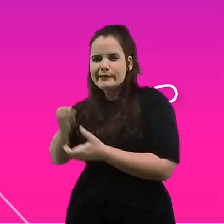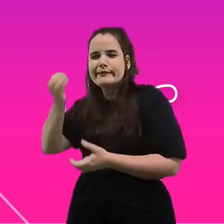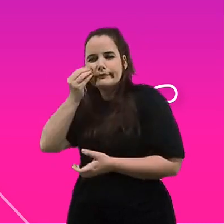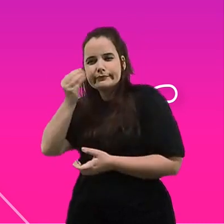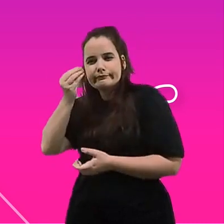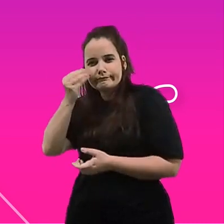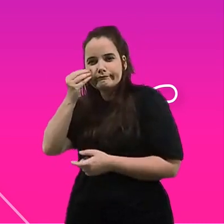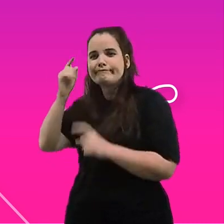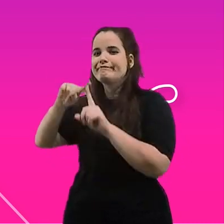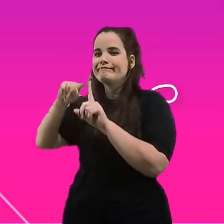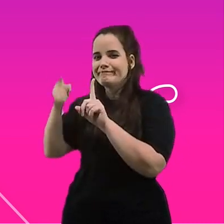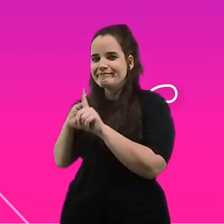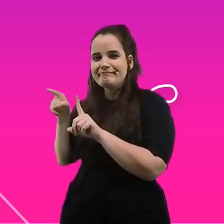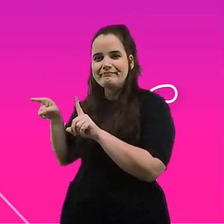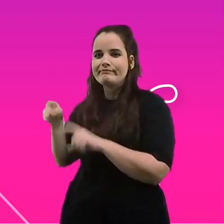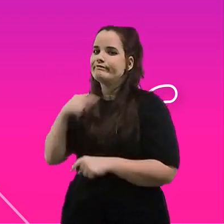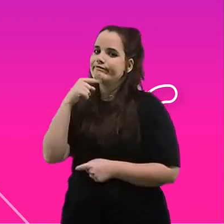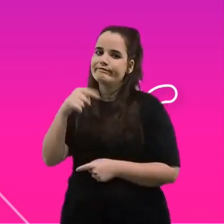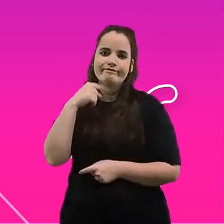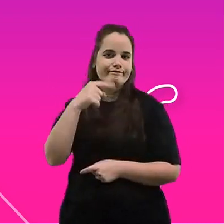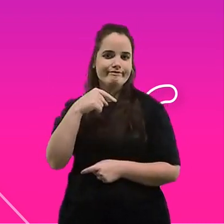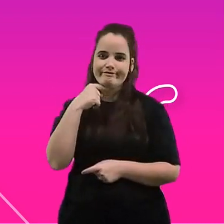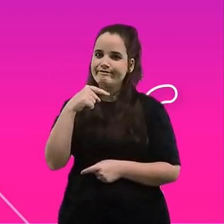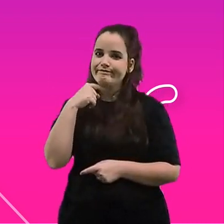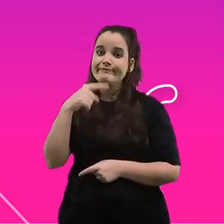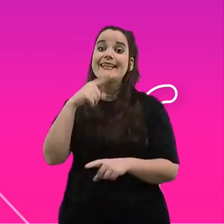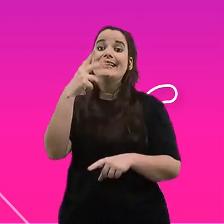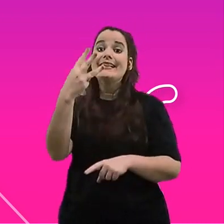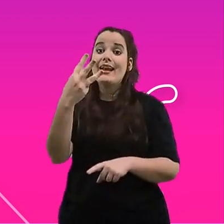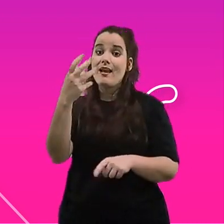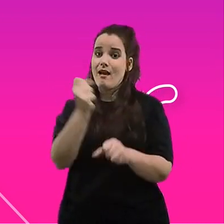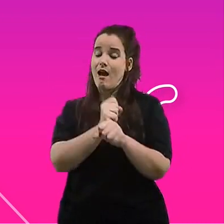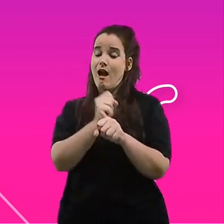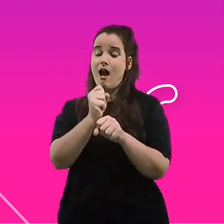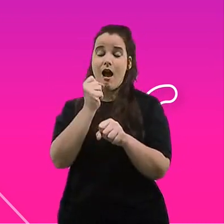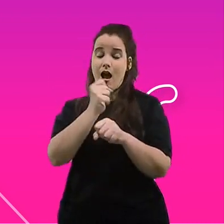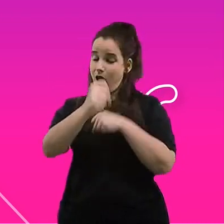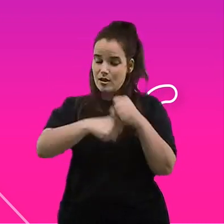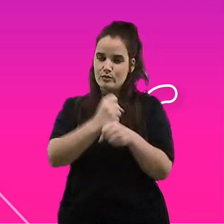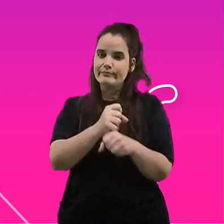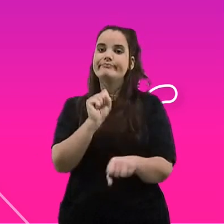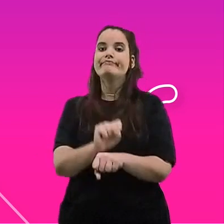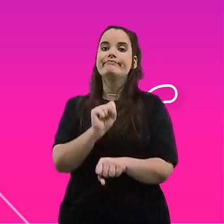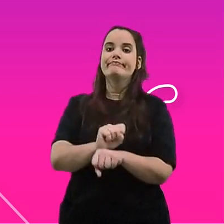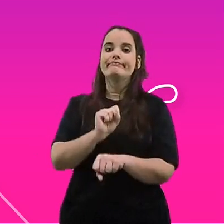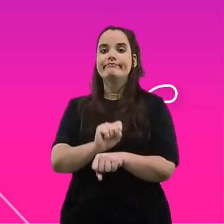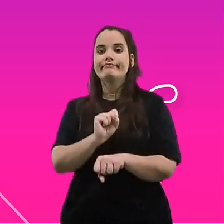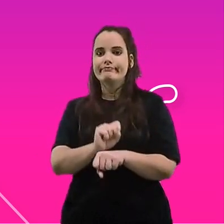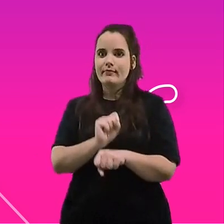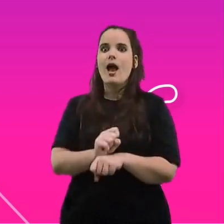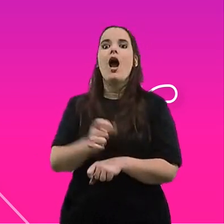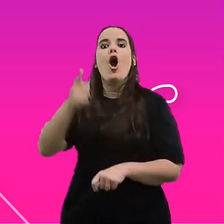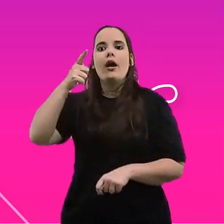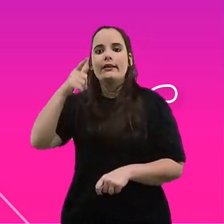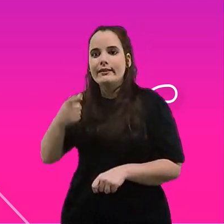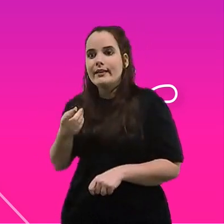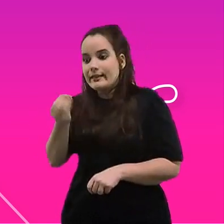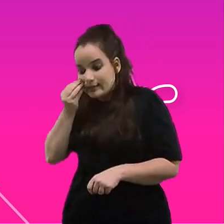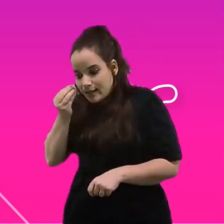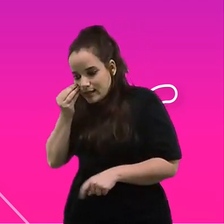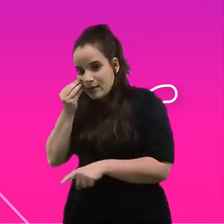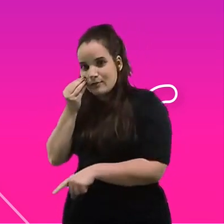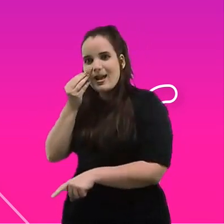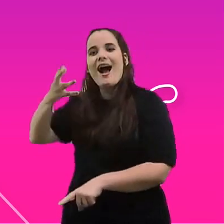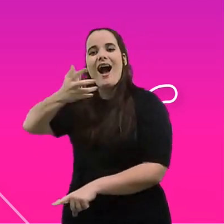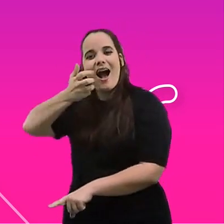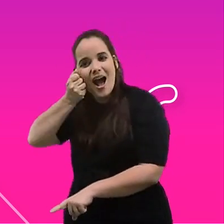não conseguirmos e 3 anos e meio de espera, chegar o meu filho pela adoção e ver que ele poderia ter